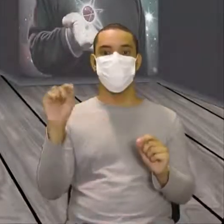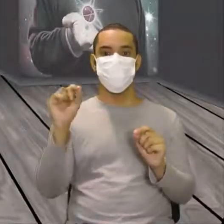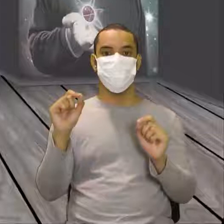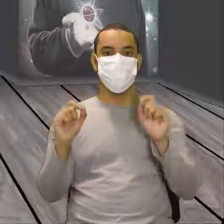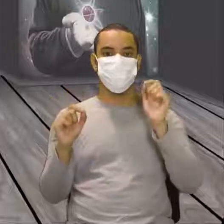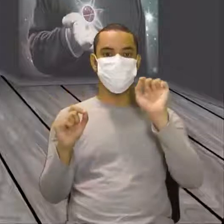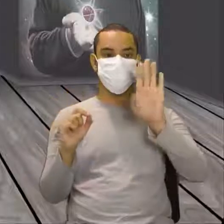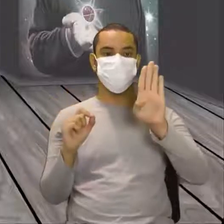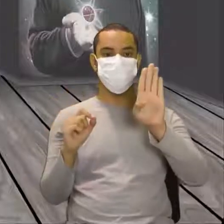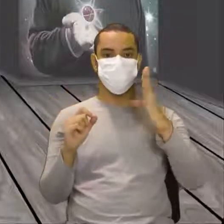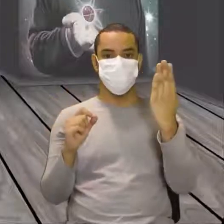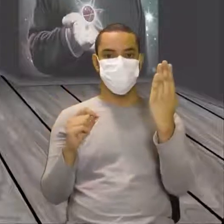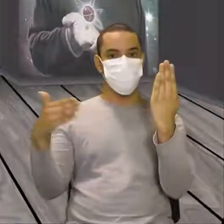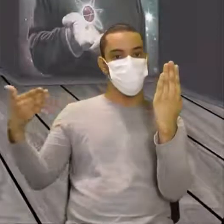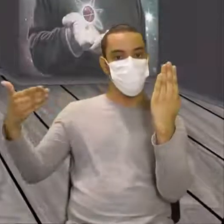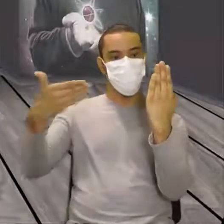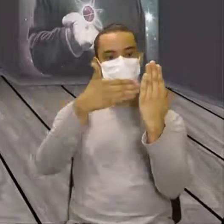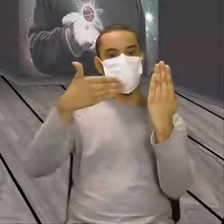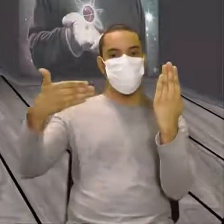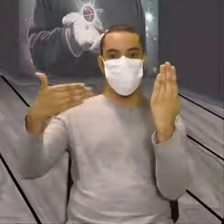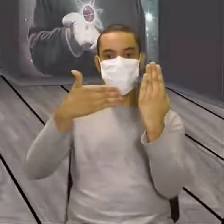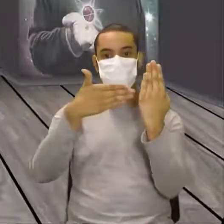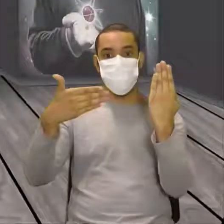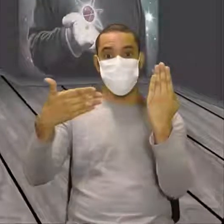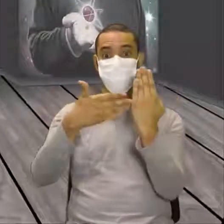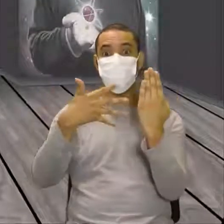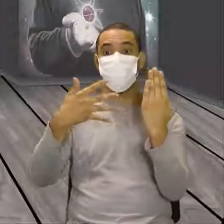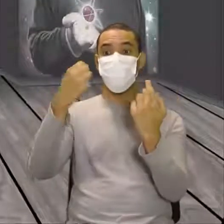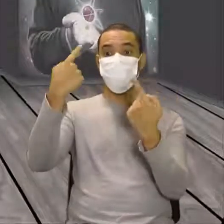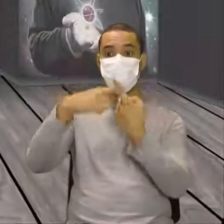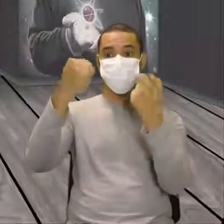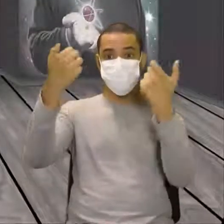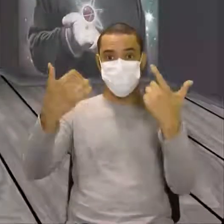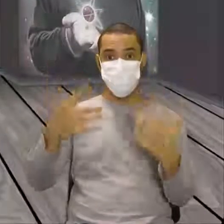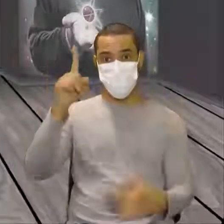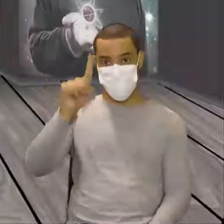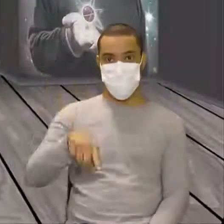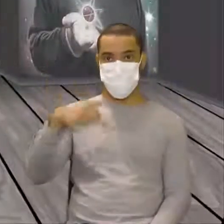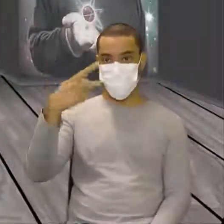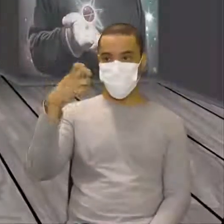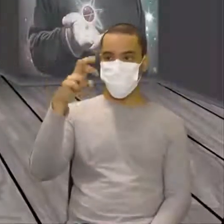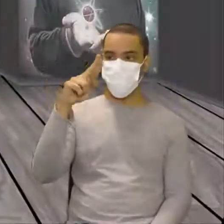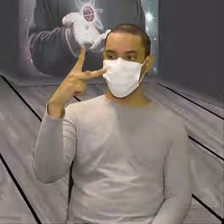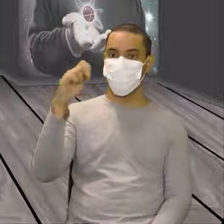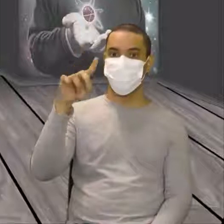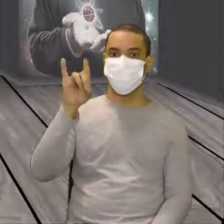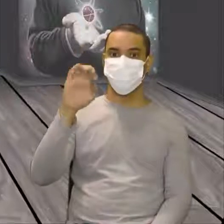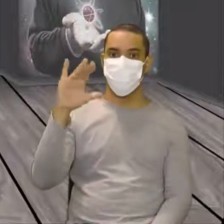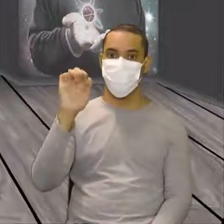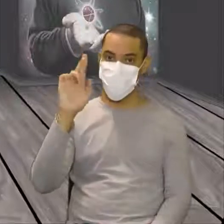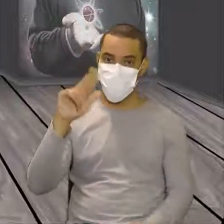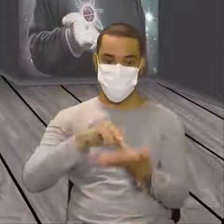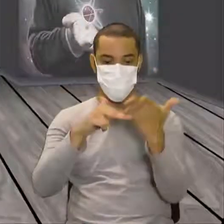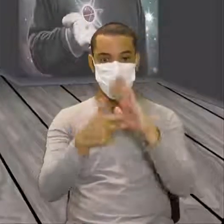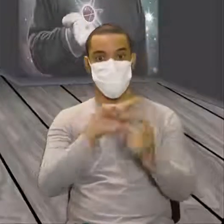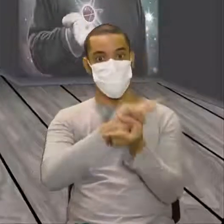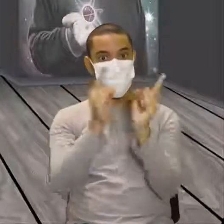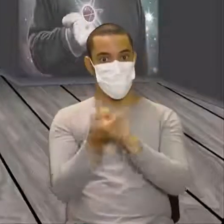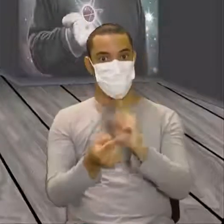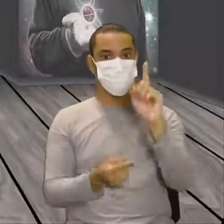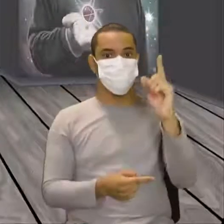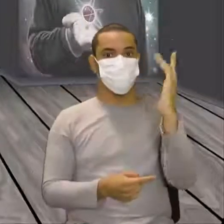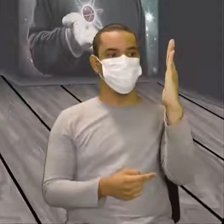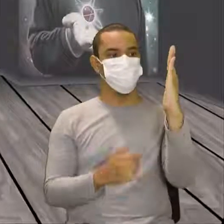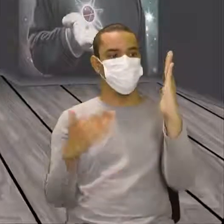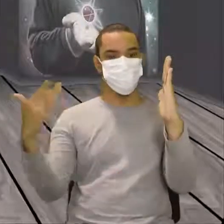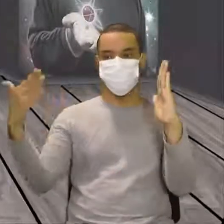fosse paralelo a ela. Porque falou que é perpendicular à reta normal. Então, a reta normal está